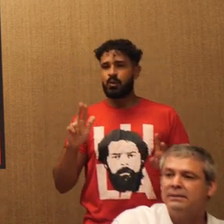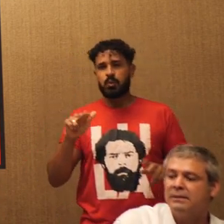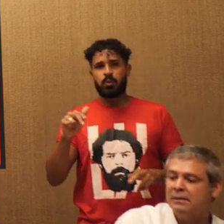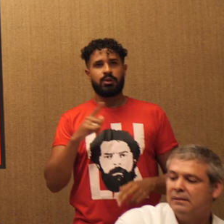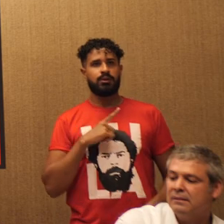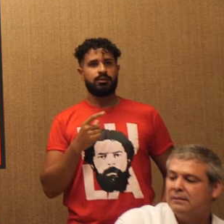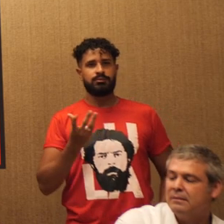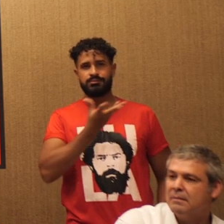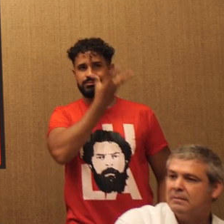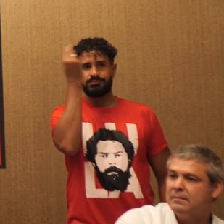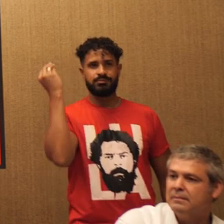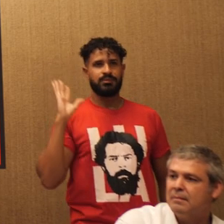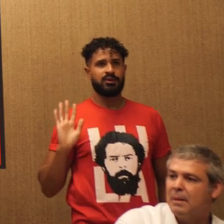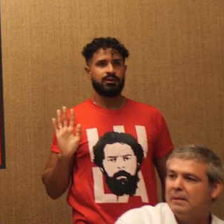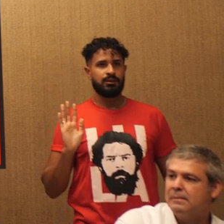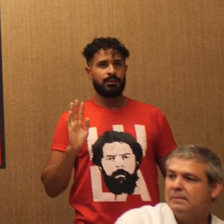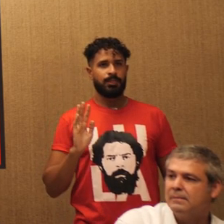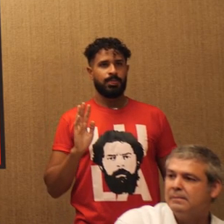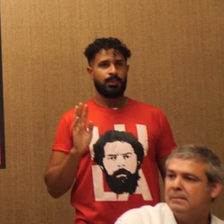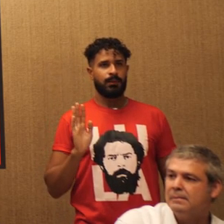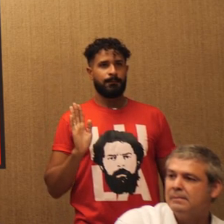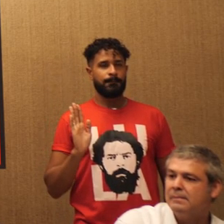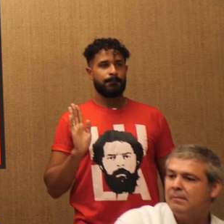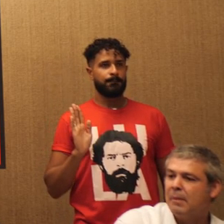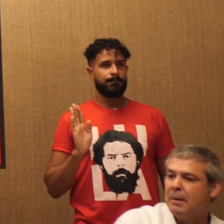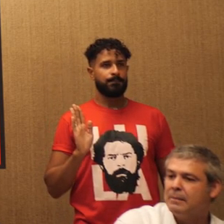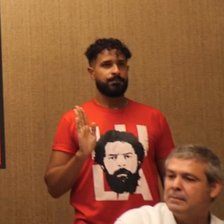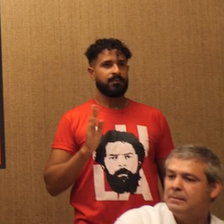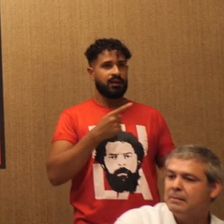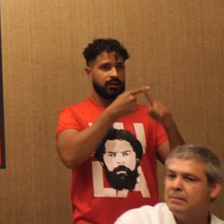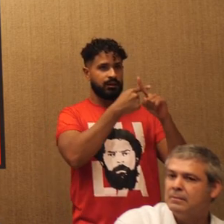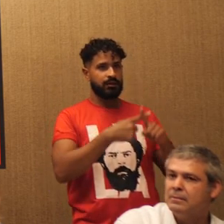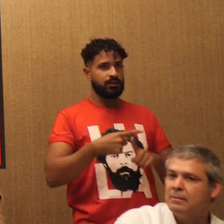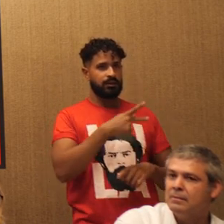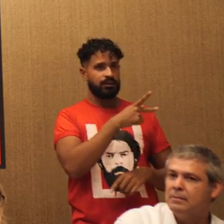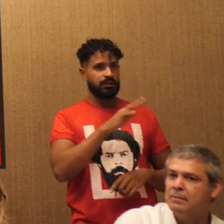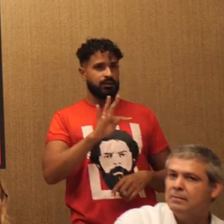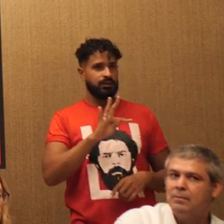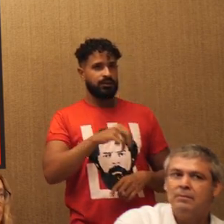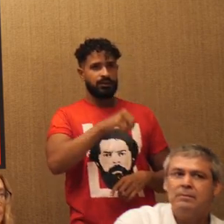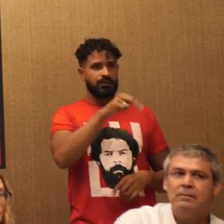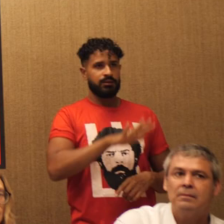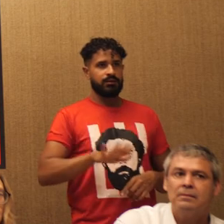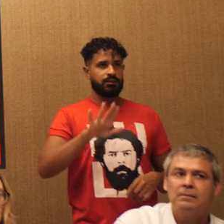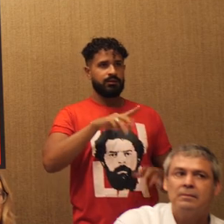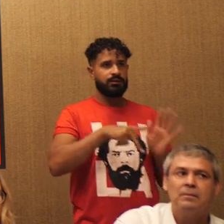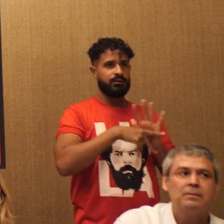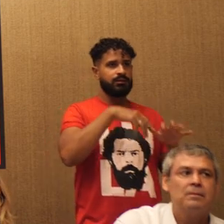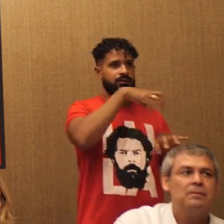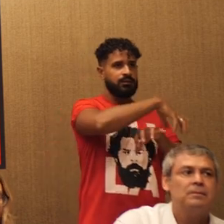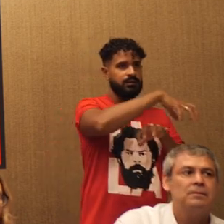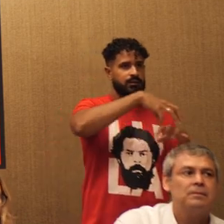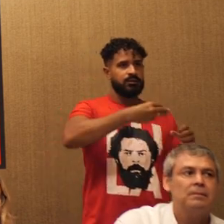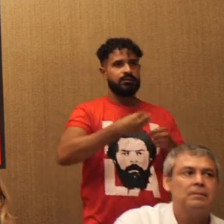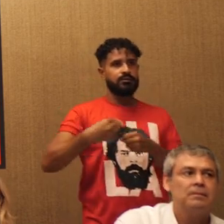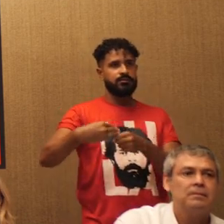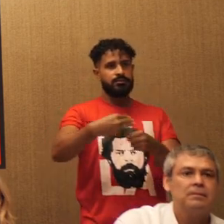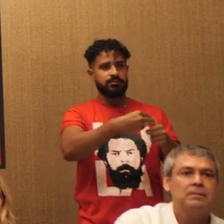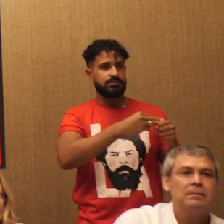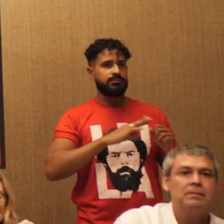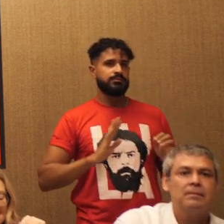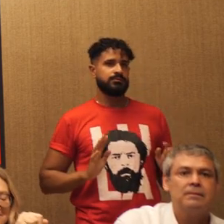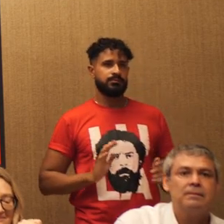ter. Esquece. O foco, a disputa que o PT tem na nacional é os grandes centros, os grandes municípios.